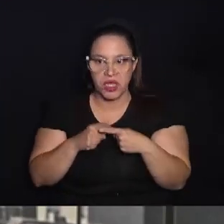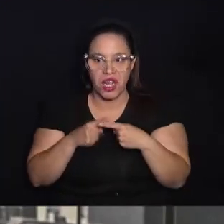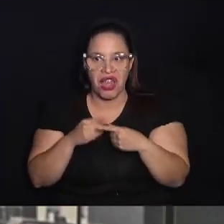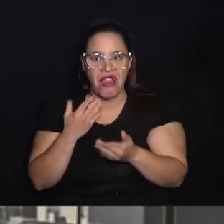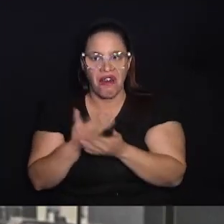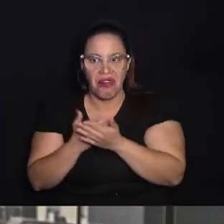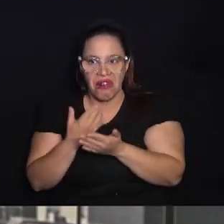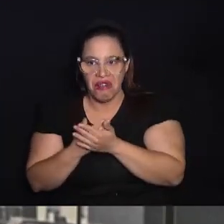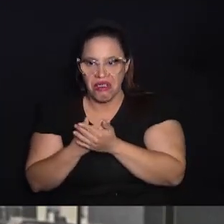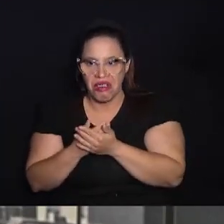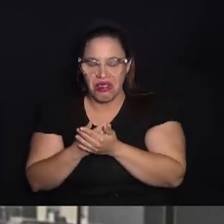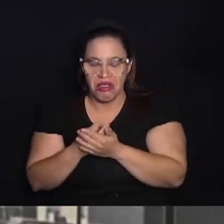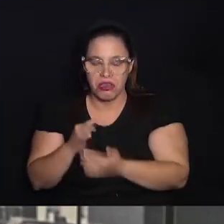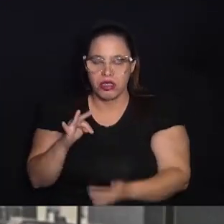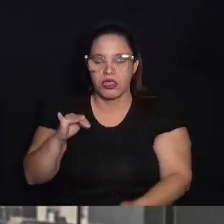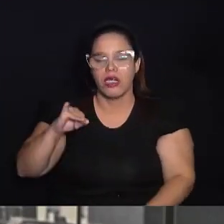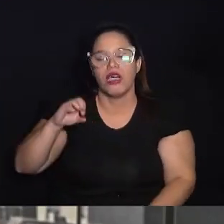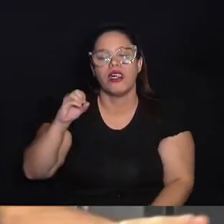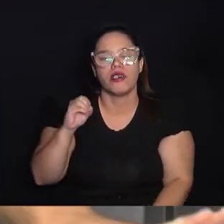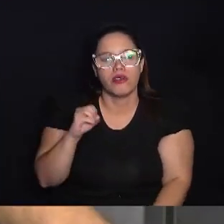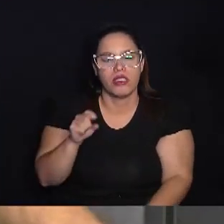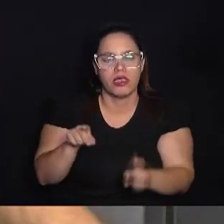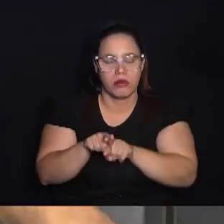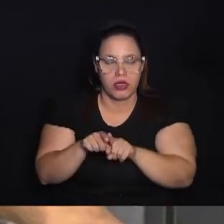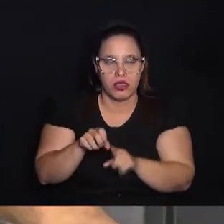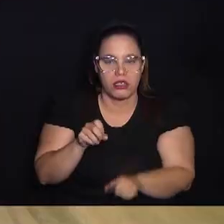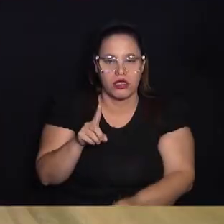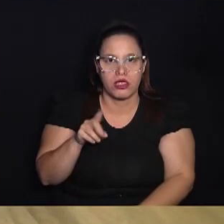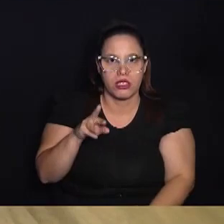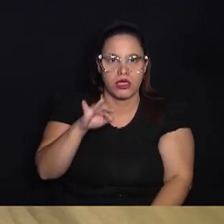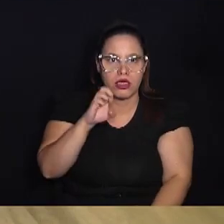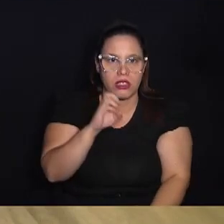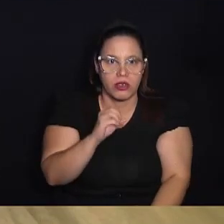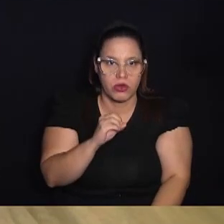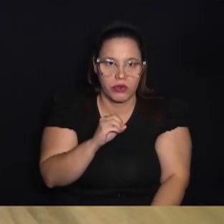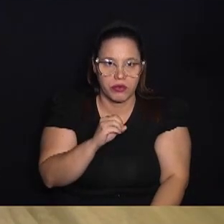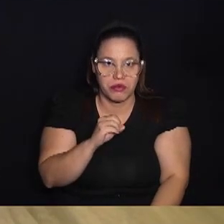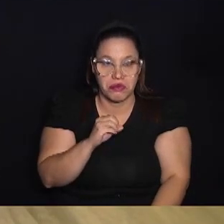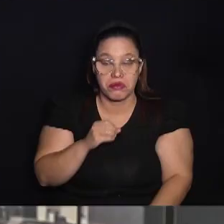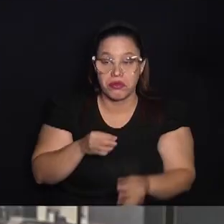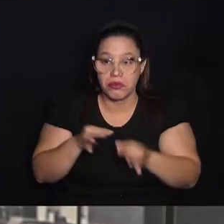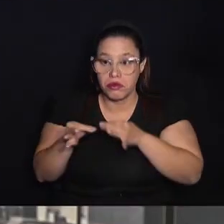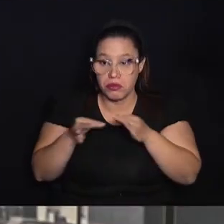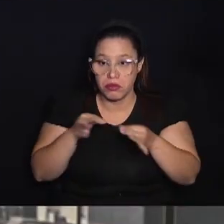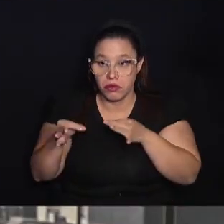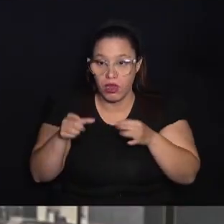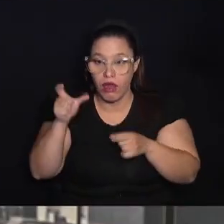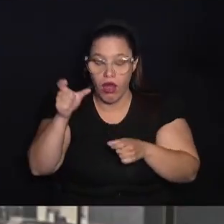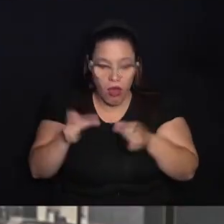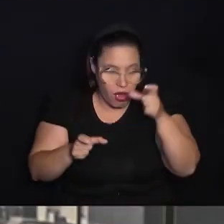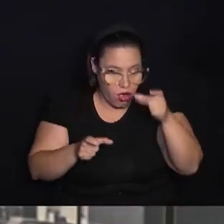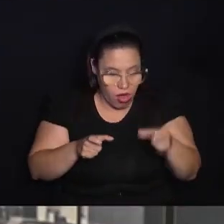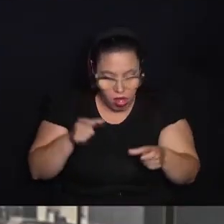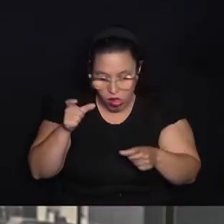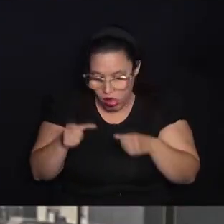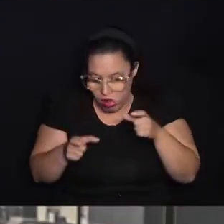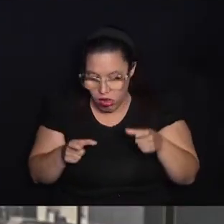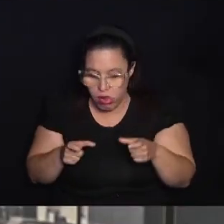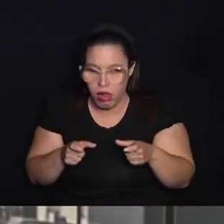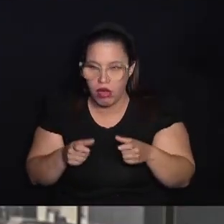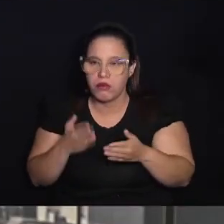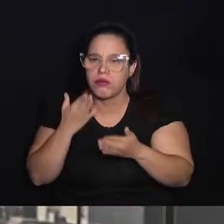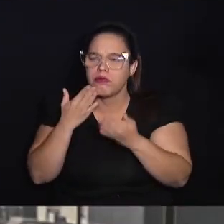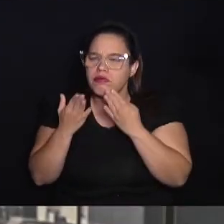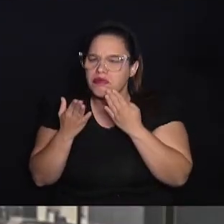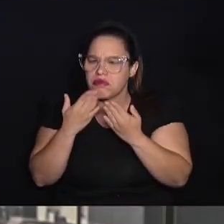do Tiago e também do Diego bom é o seguinte Diego eu preparei alguns pontos aqui eh pra gente bater